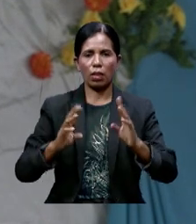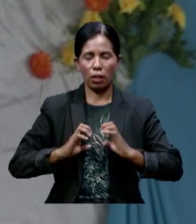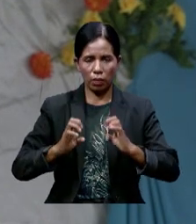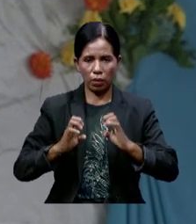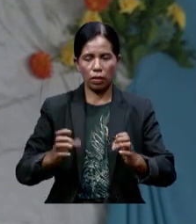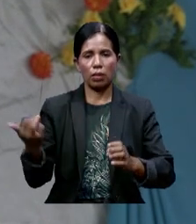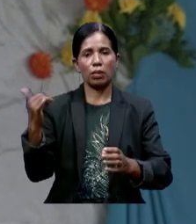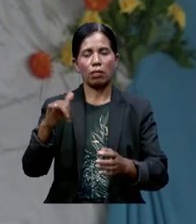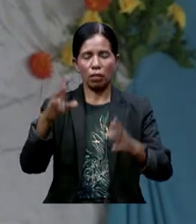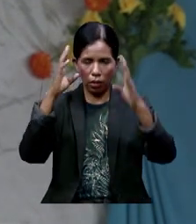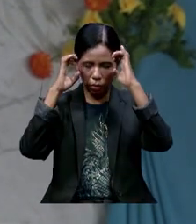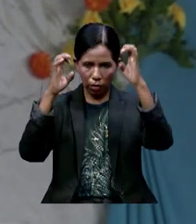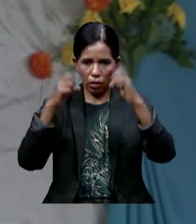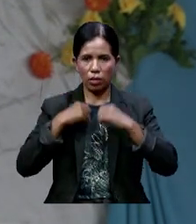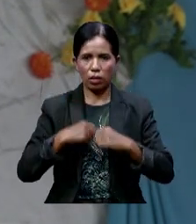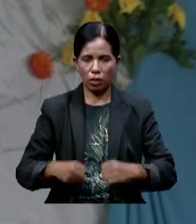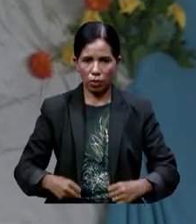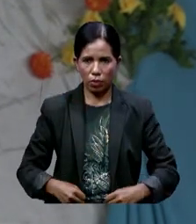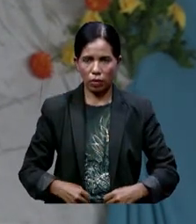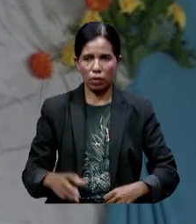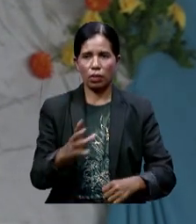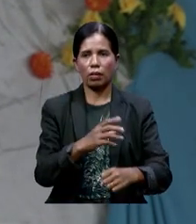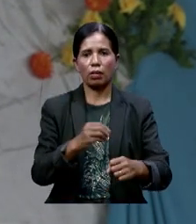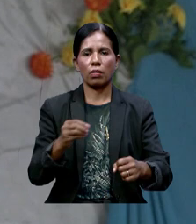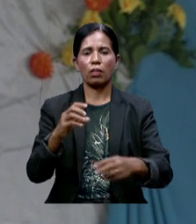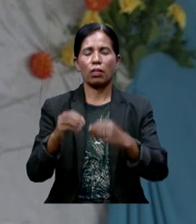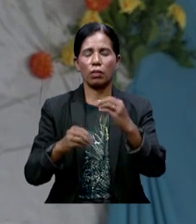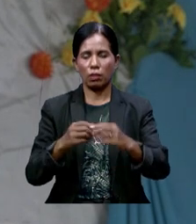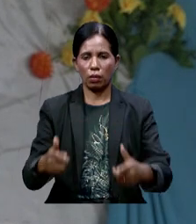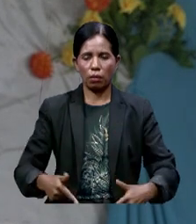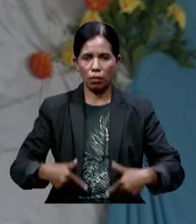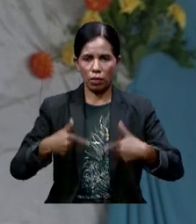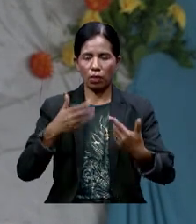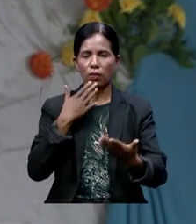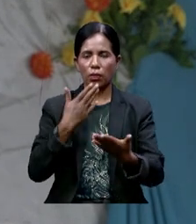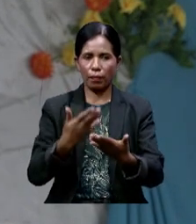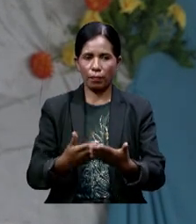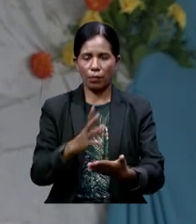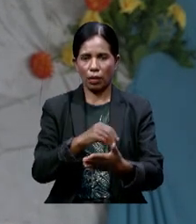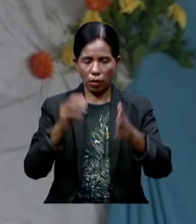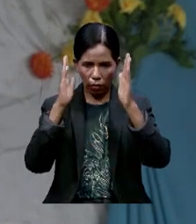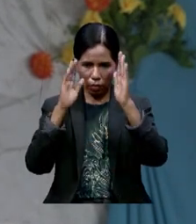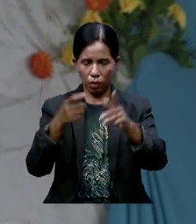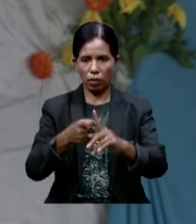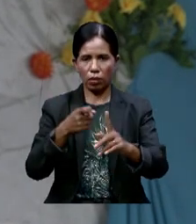médico, educação saúde no conabamori saudável, no promoção ba